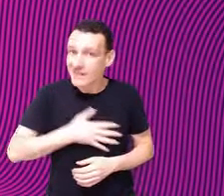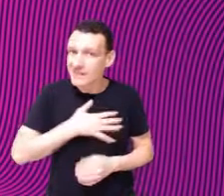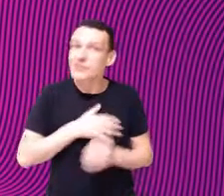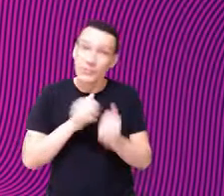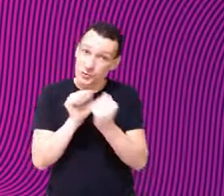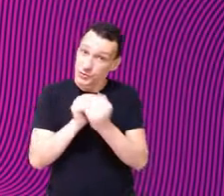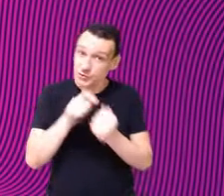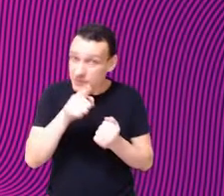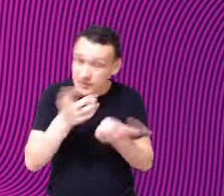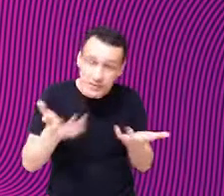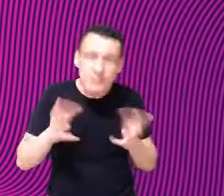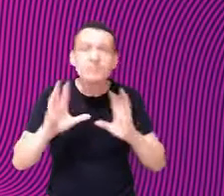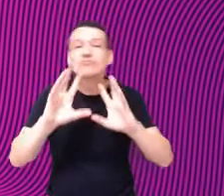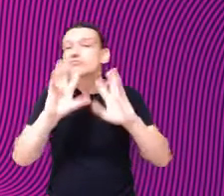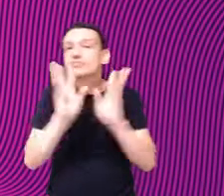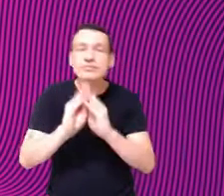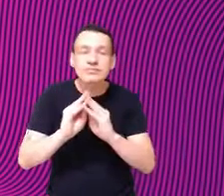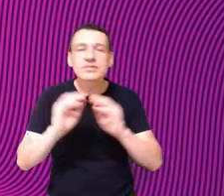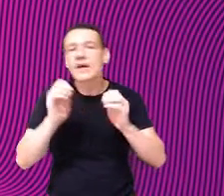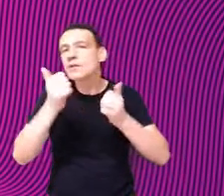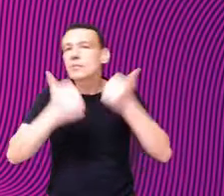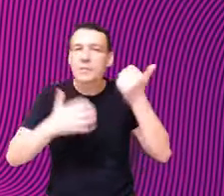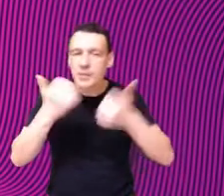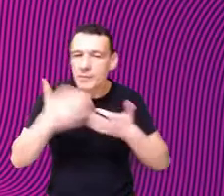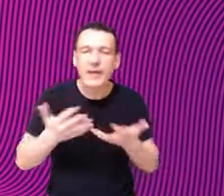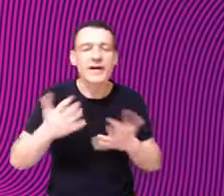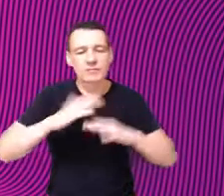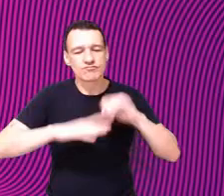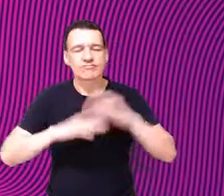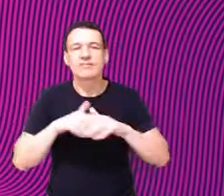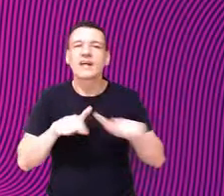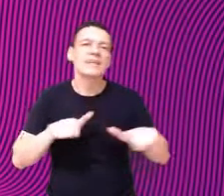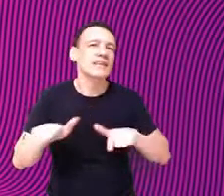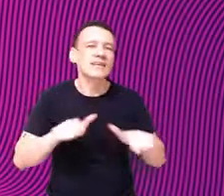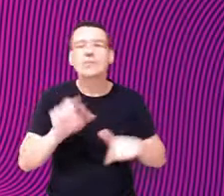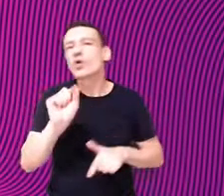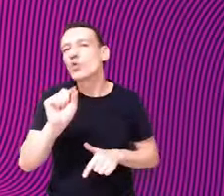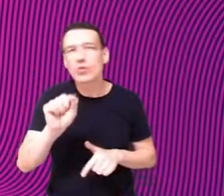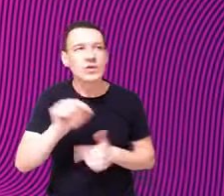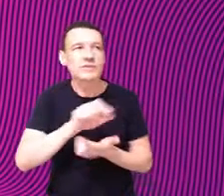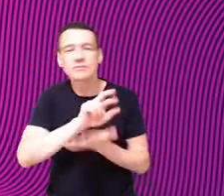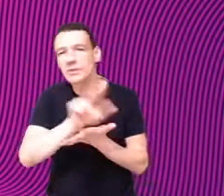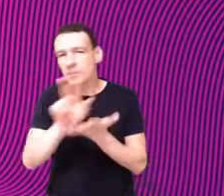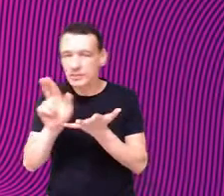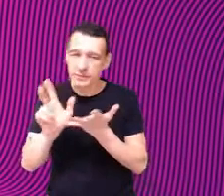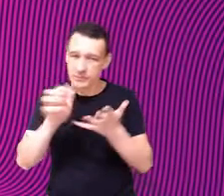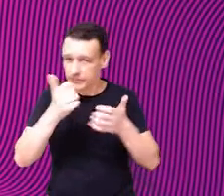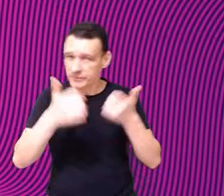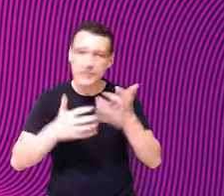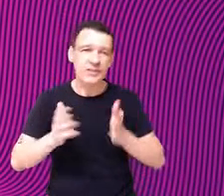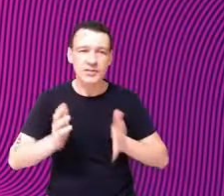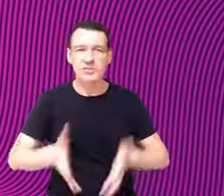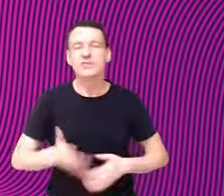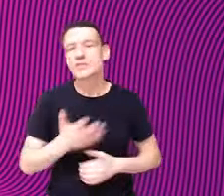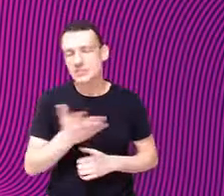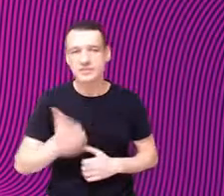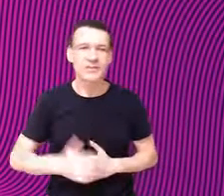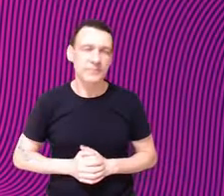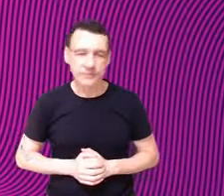nesse dia essa nossa atividade desses alguns anos e 500 transplantes pediátricos. Fernanda,